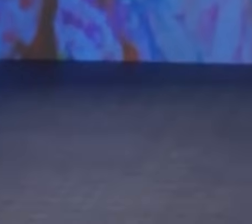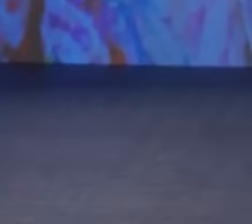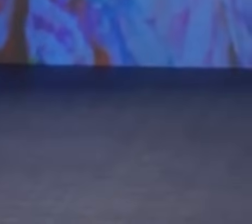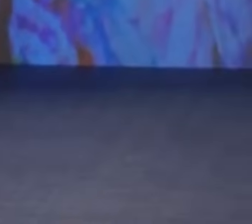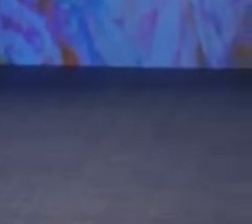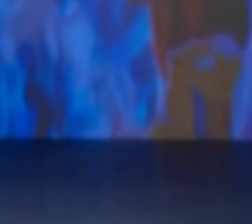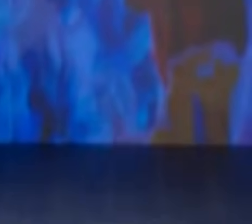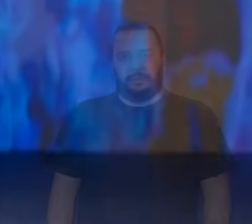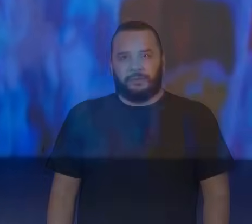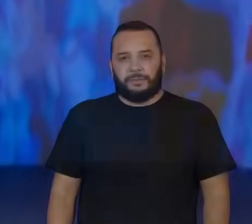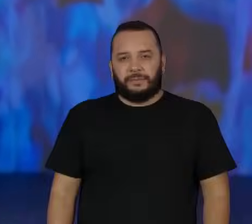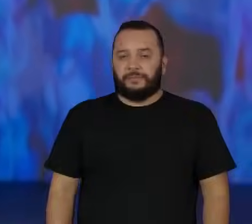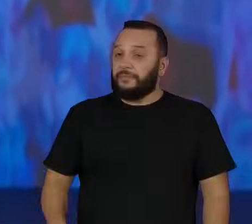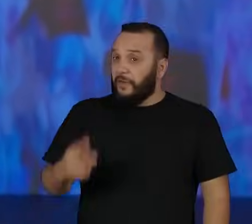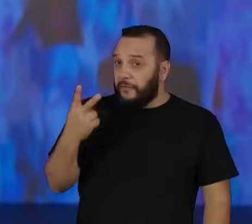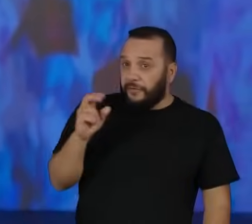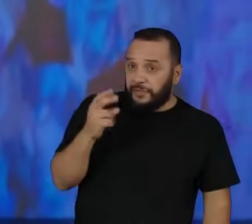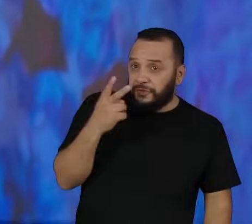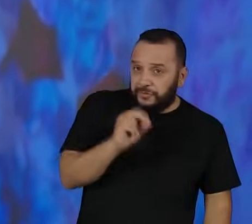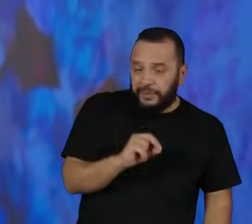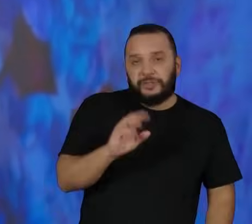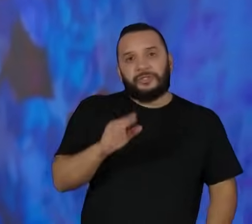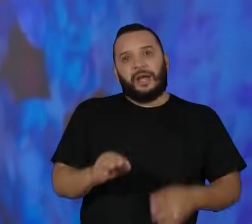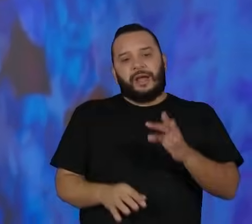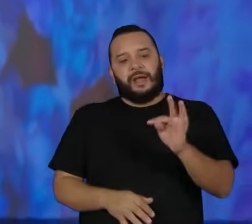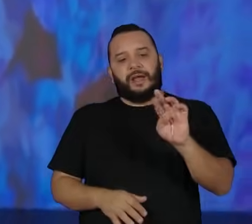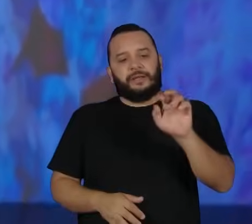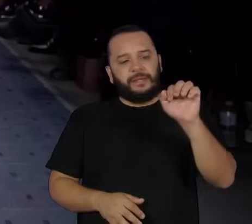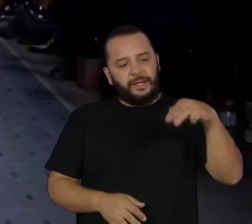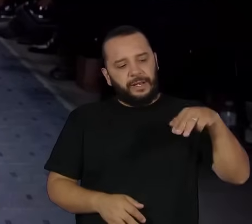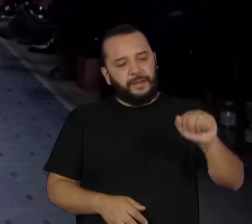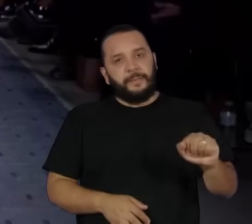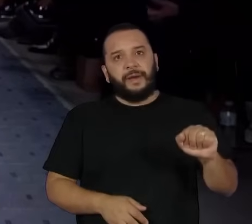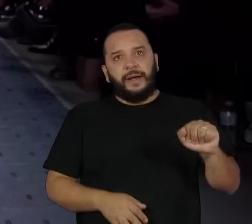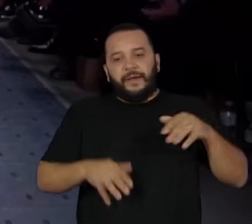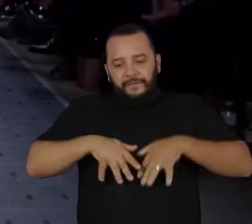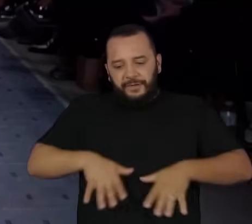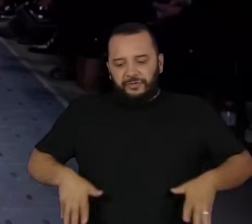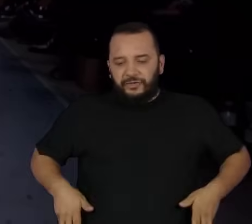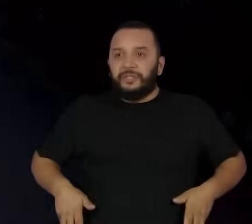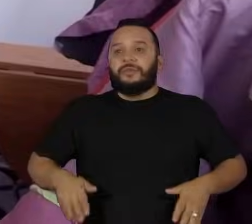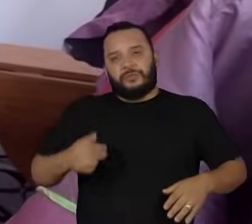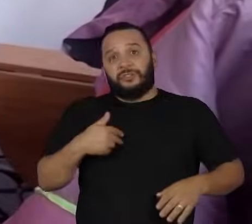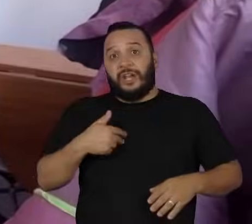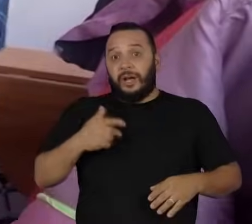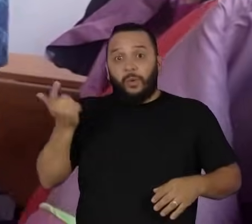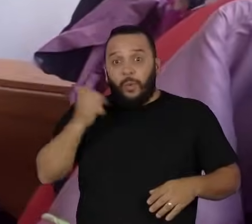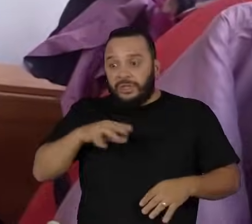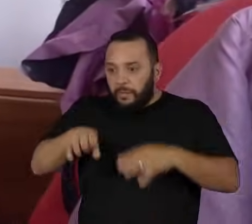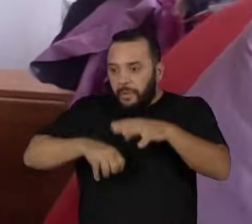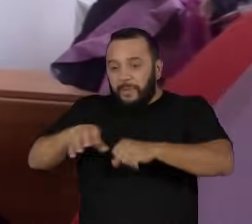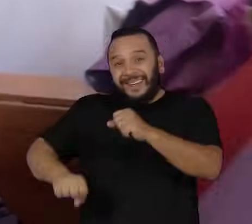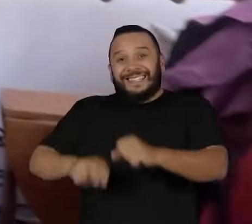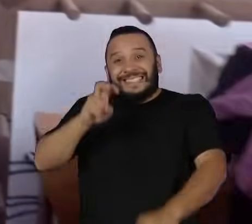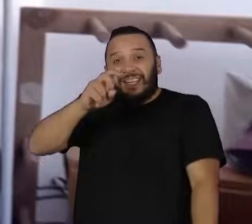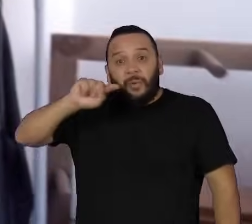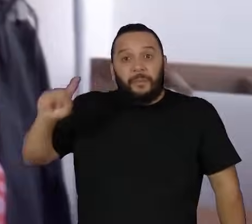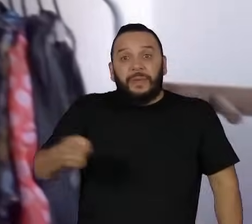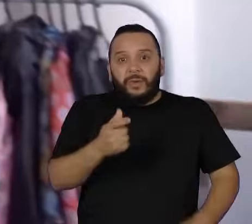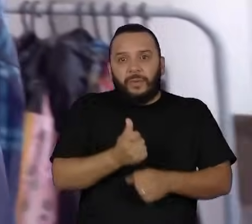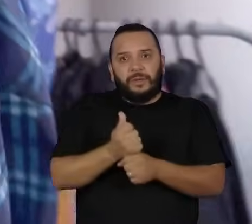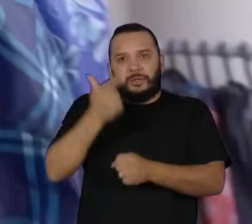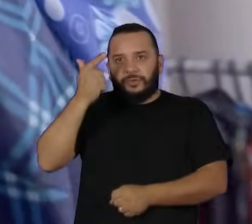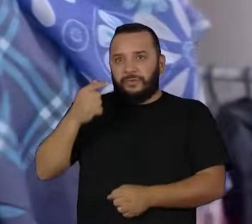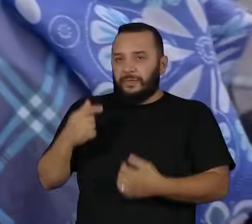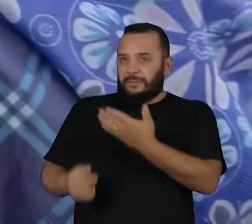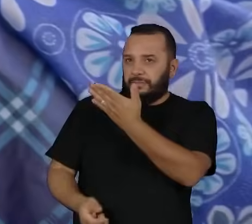Desde 2020, quando a Trama Vestíveis começou, já foram ressignificados cerca de 5.000 guarda-chuvas. Para fazer um kimono, por exemplo,